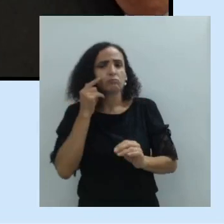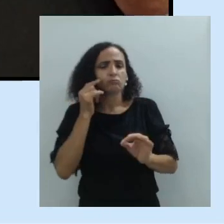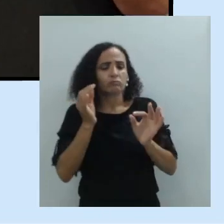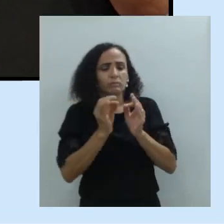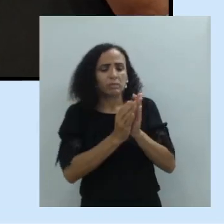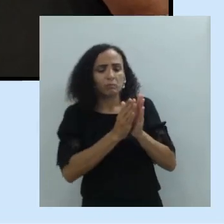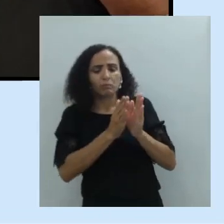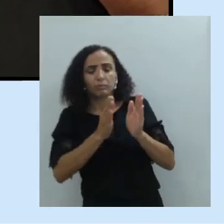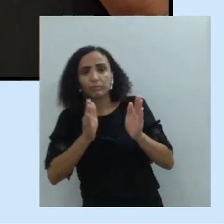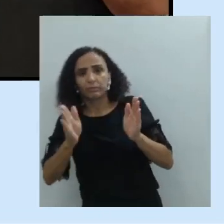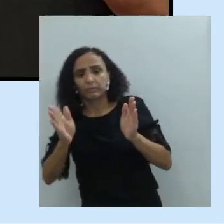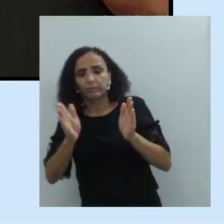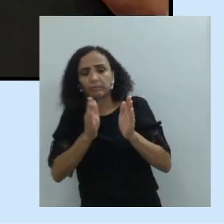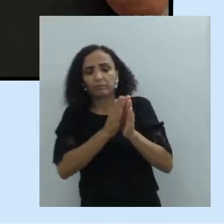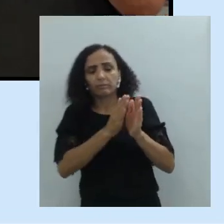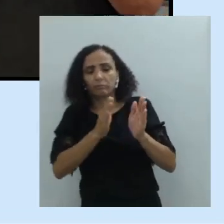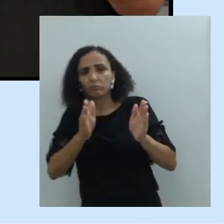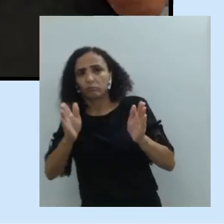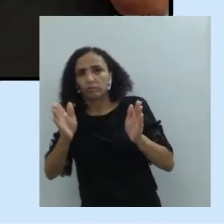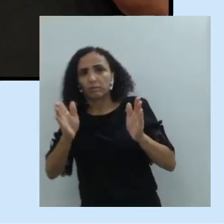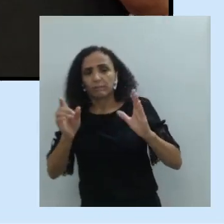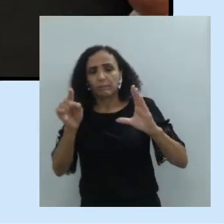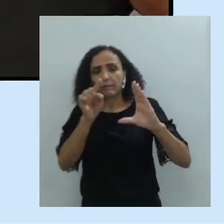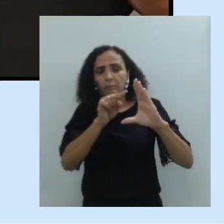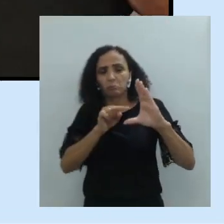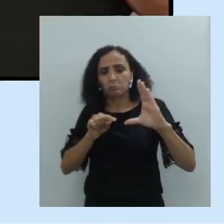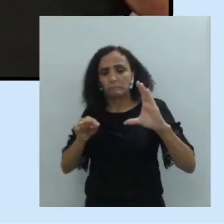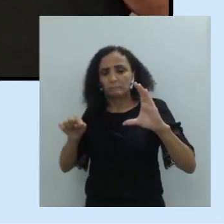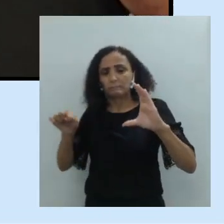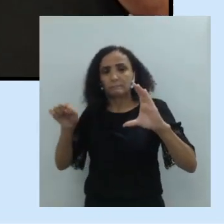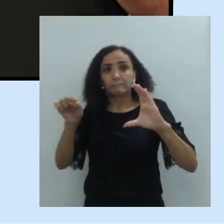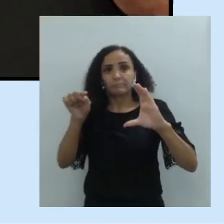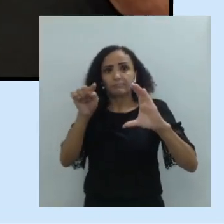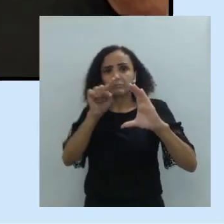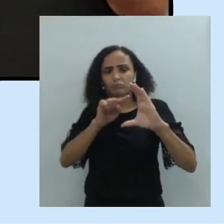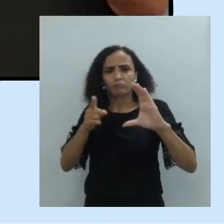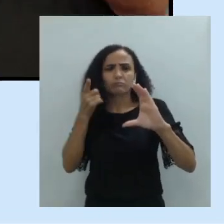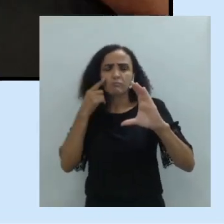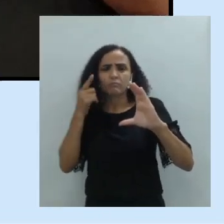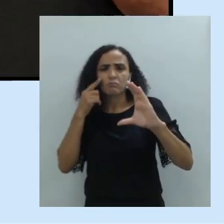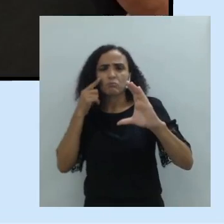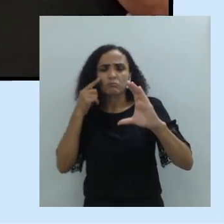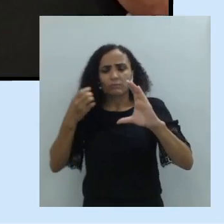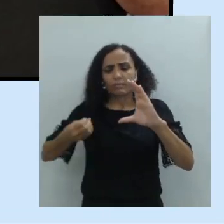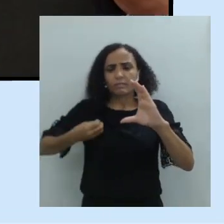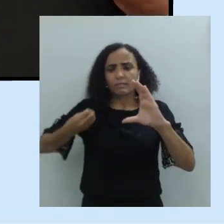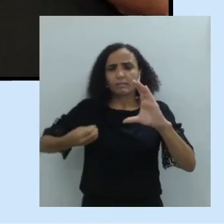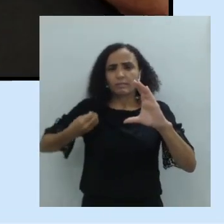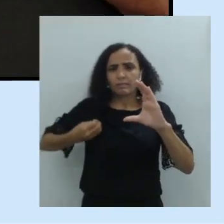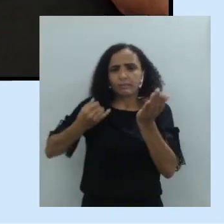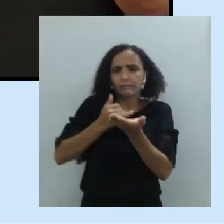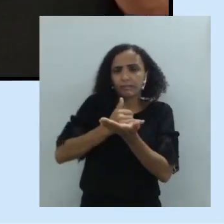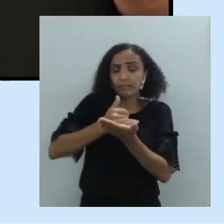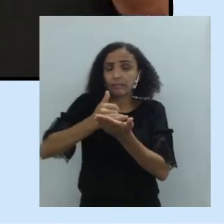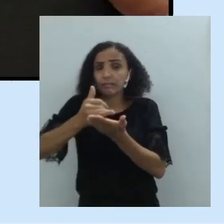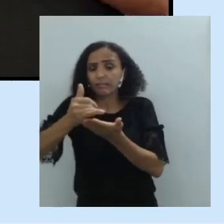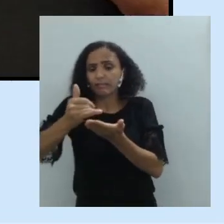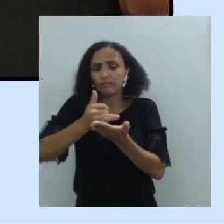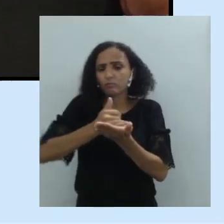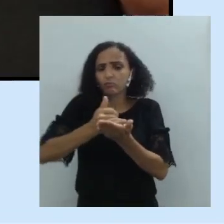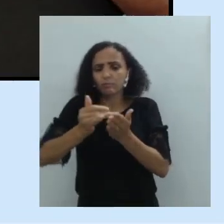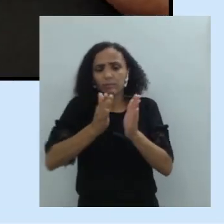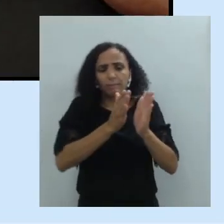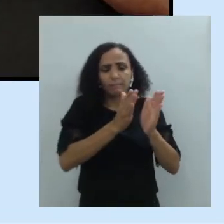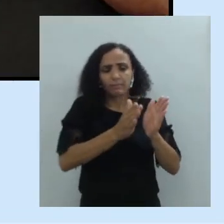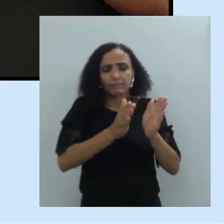forma a unidade fundamental do ser vivo. É dela que a vida ela começa a surgir, ela começa a se